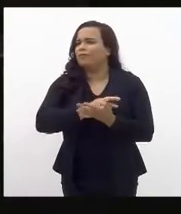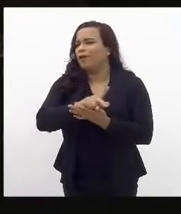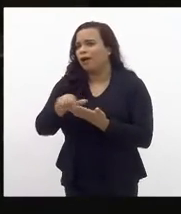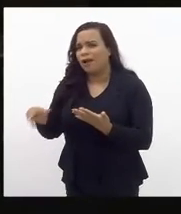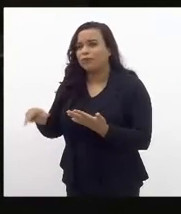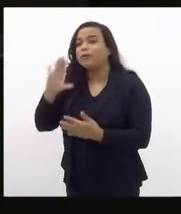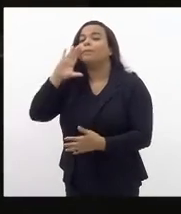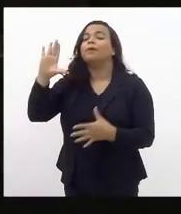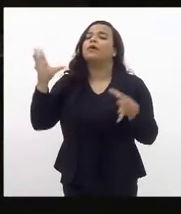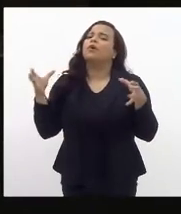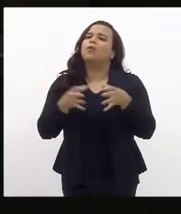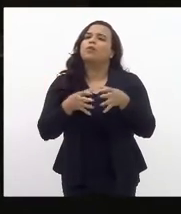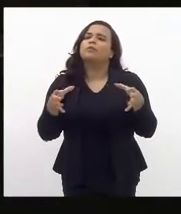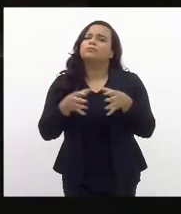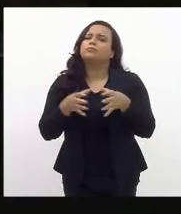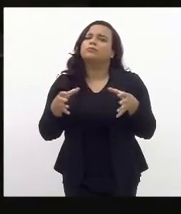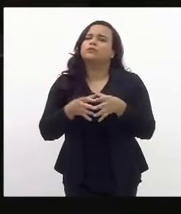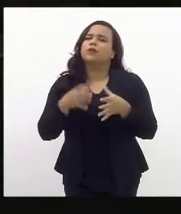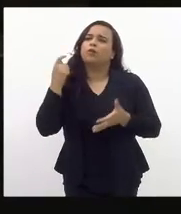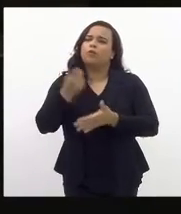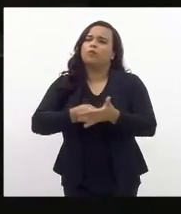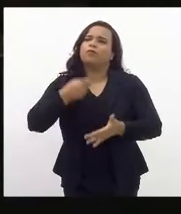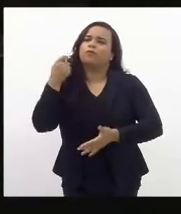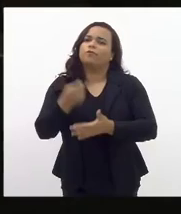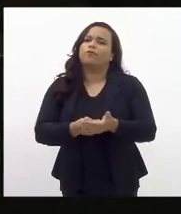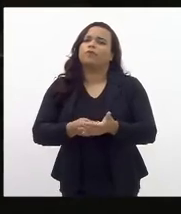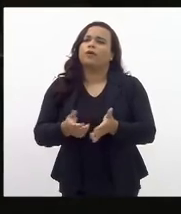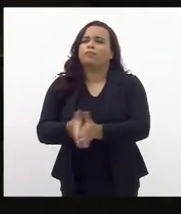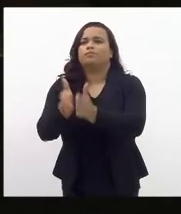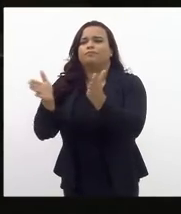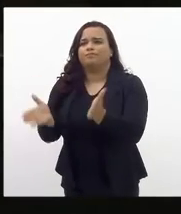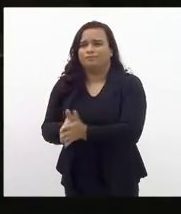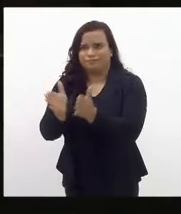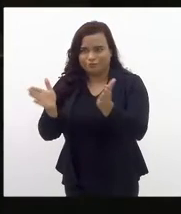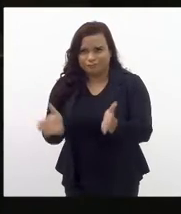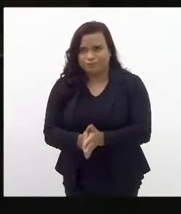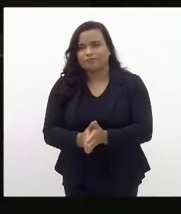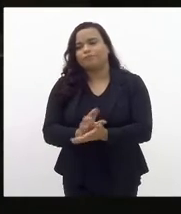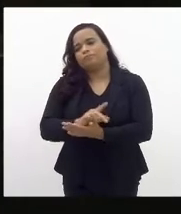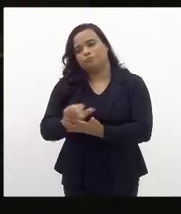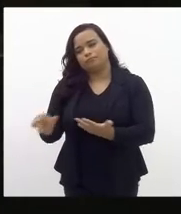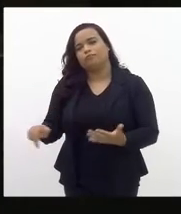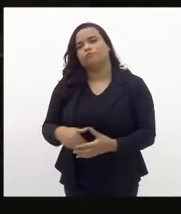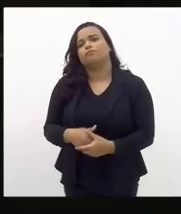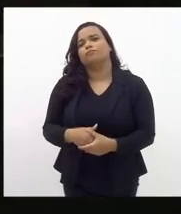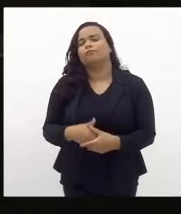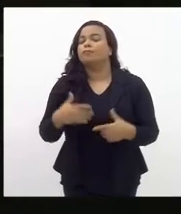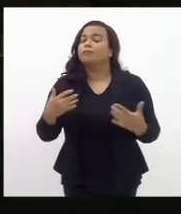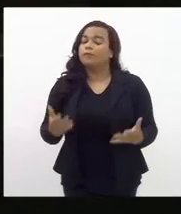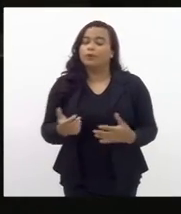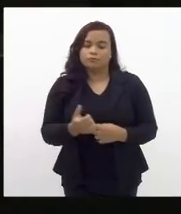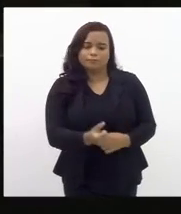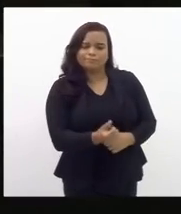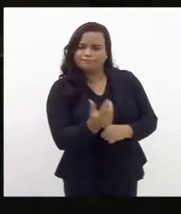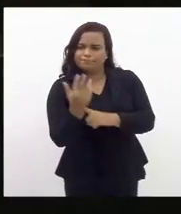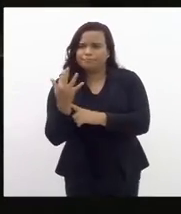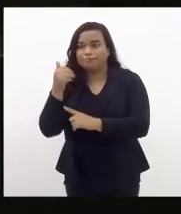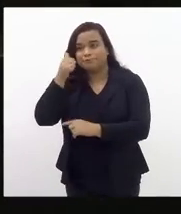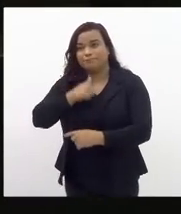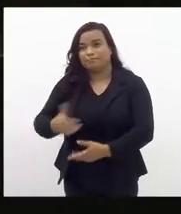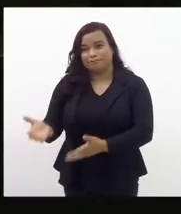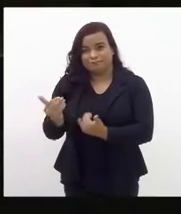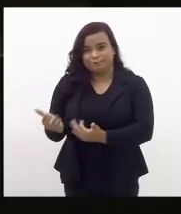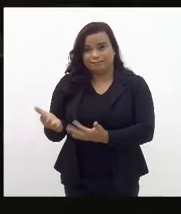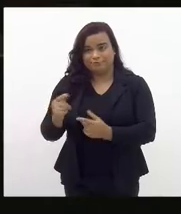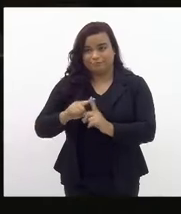pela Comissão de Enfrentamento à Miséria e Combate à Pobreza. O número de adolescentes grávidas em situação